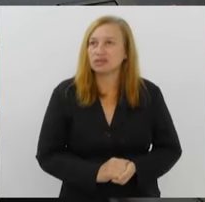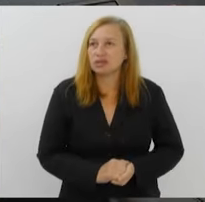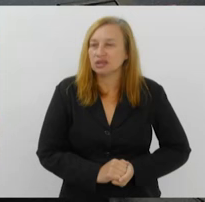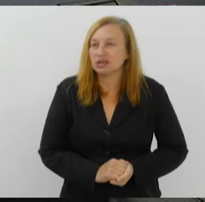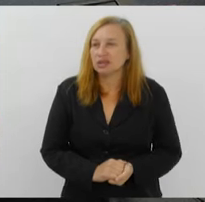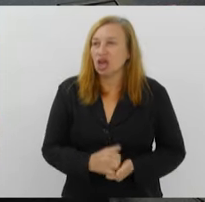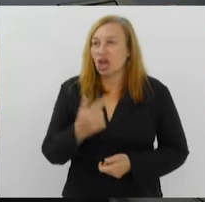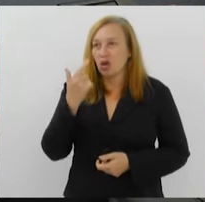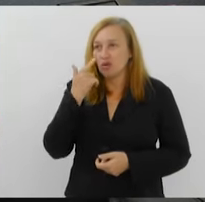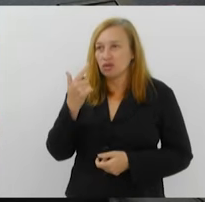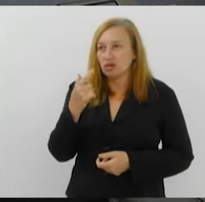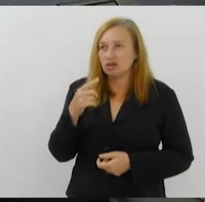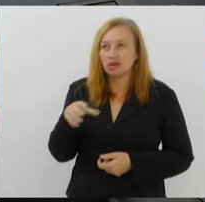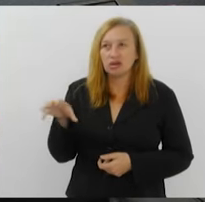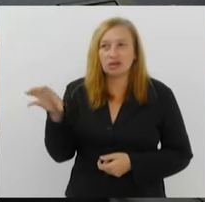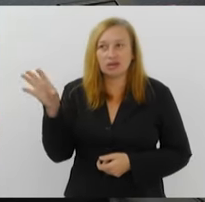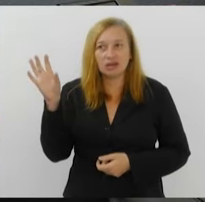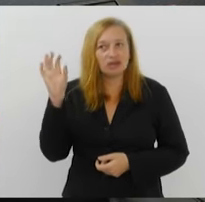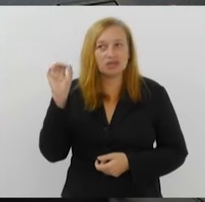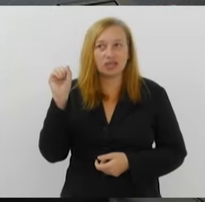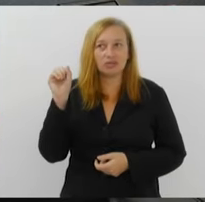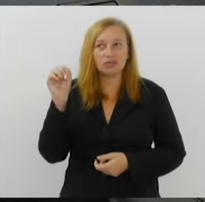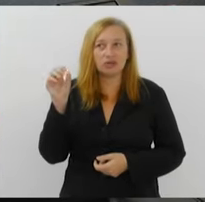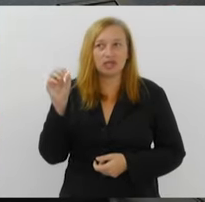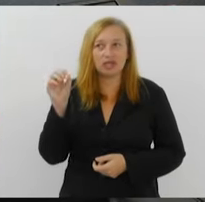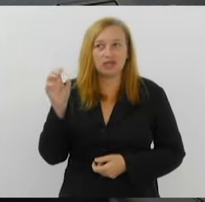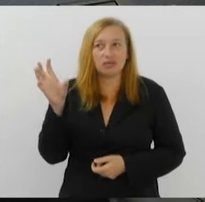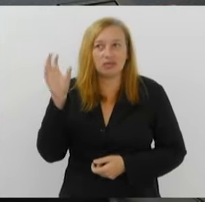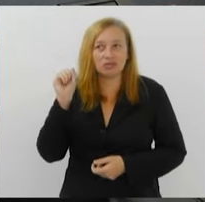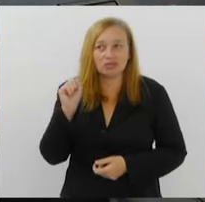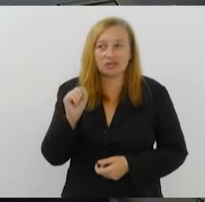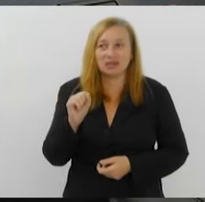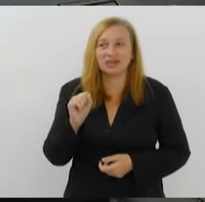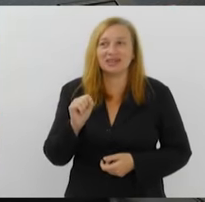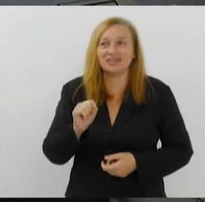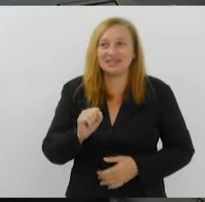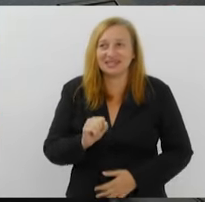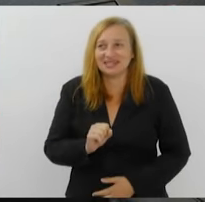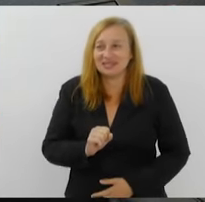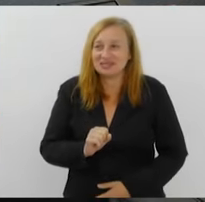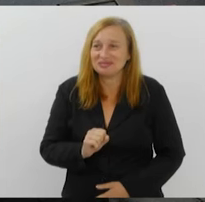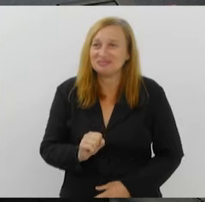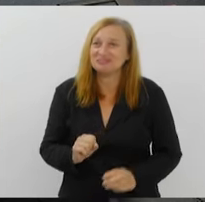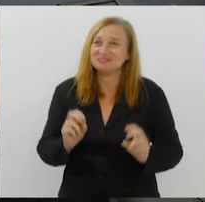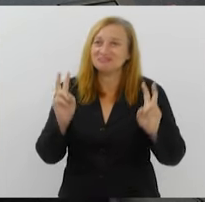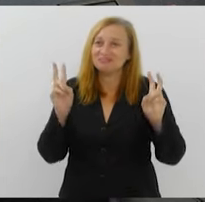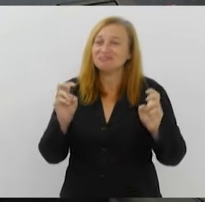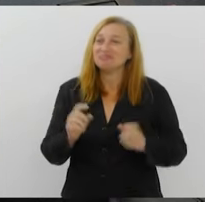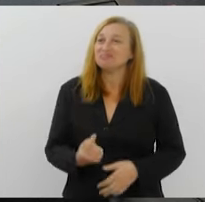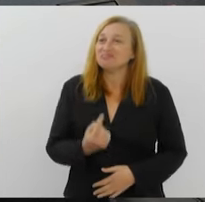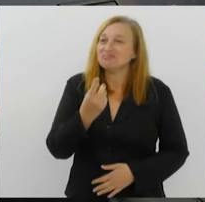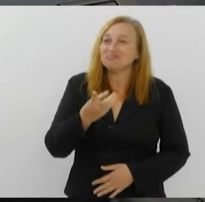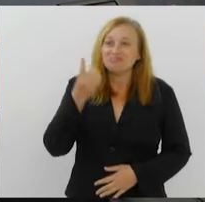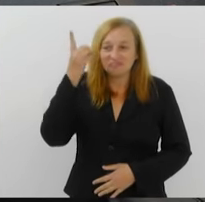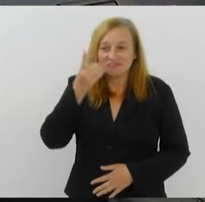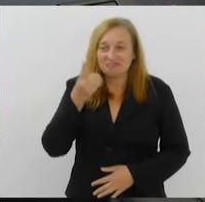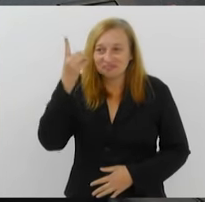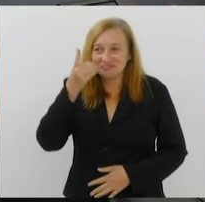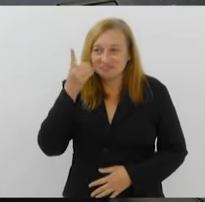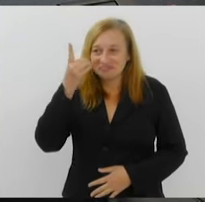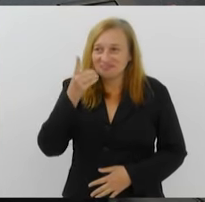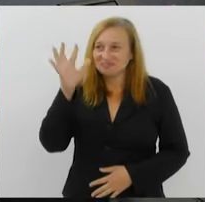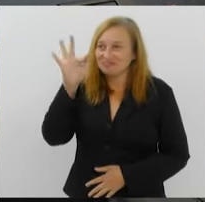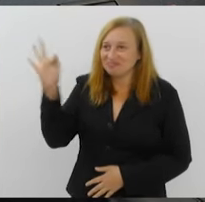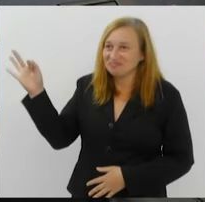vi uma matéria, eu não me recordo muito bem, em breve eu vou mencionar aqui, que um deputado federal propôs